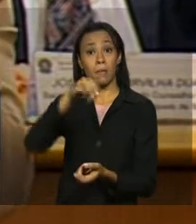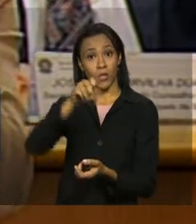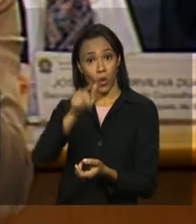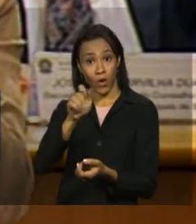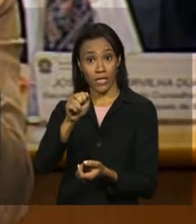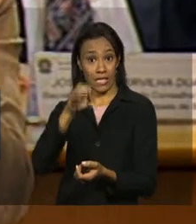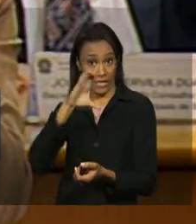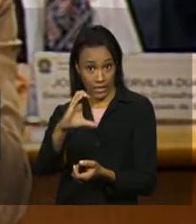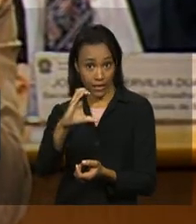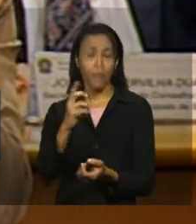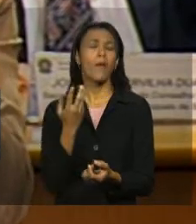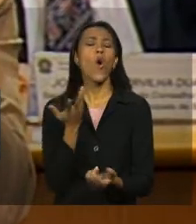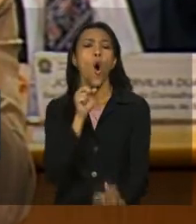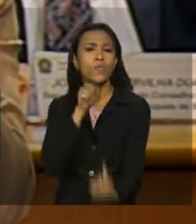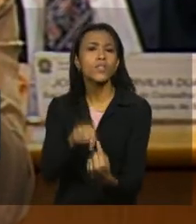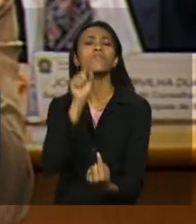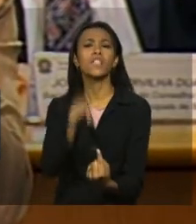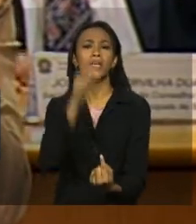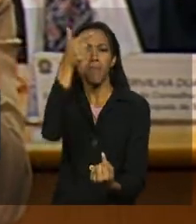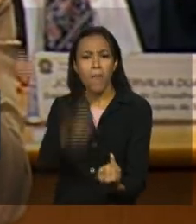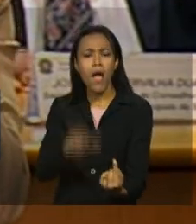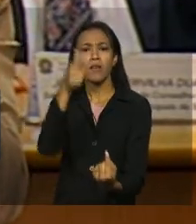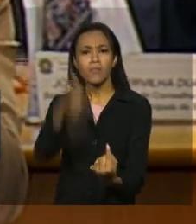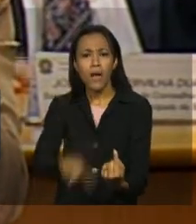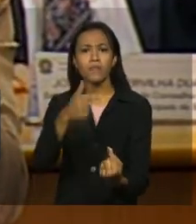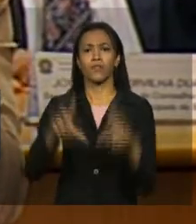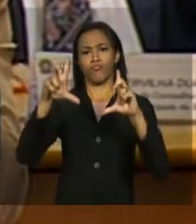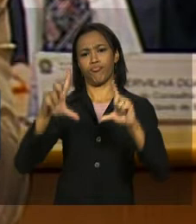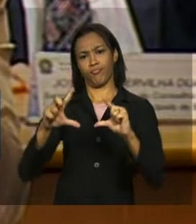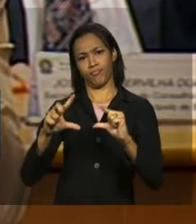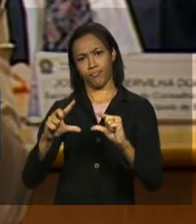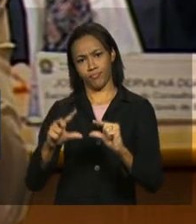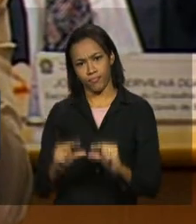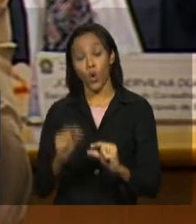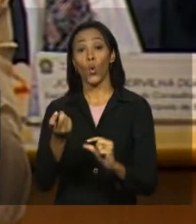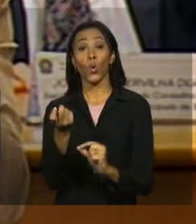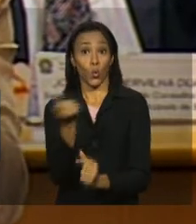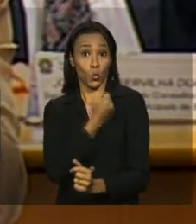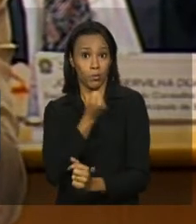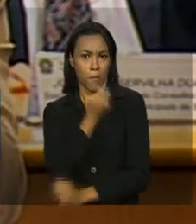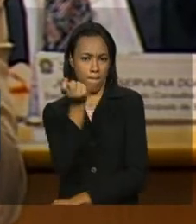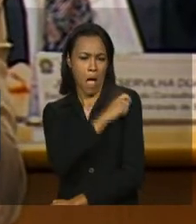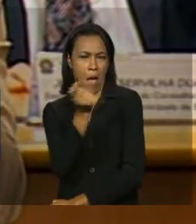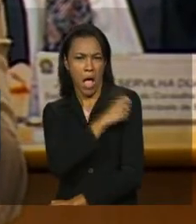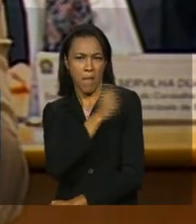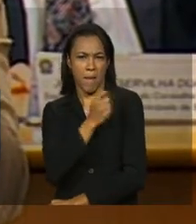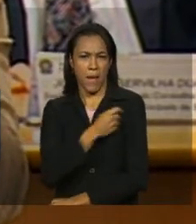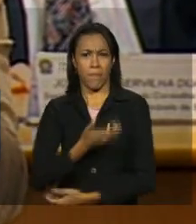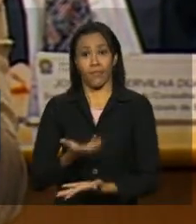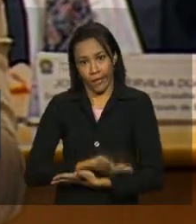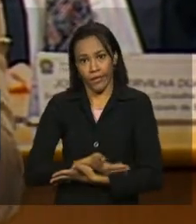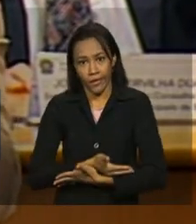C também com o objetivo de cada vez mais diminuímos o número de doses aplicadas ao mesmo tempo na criança